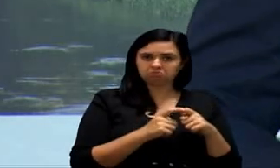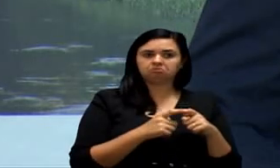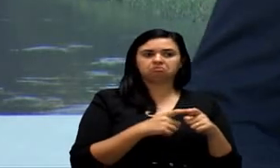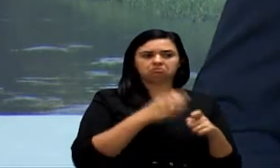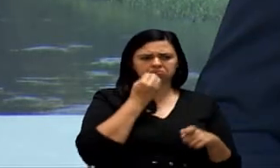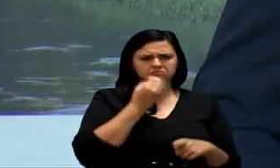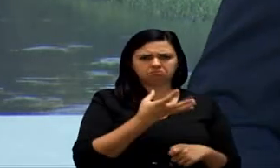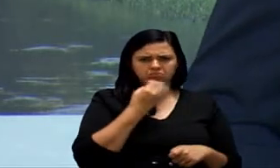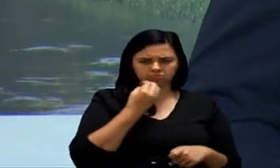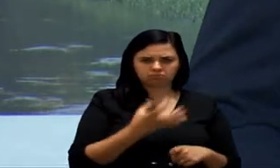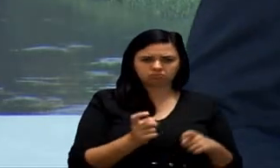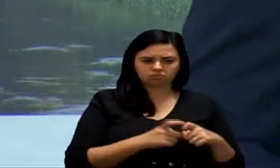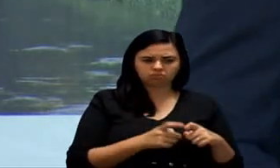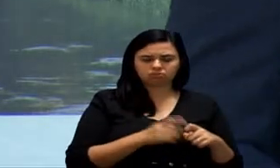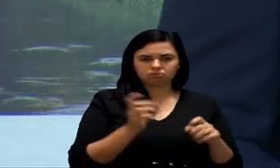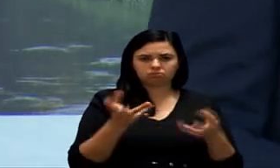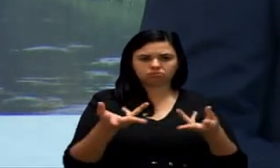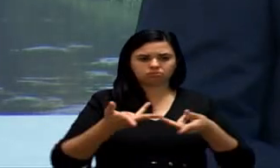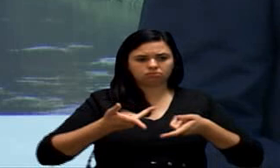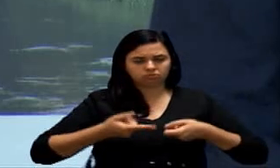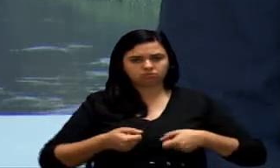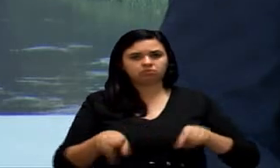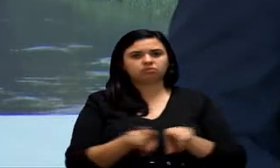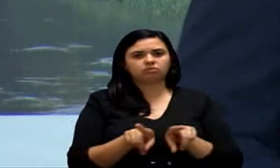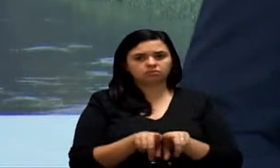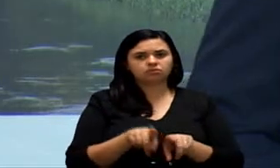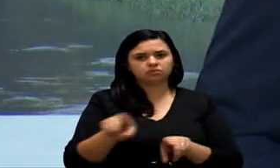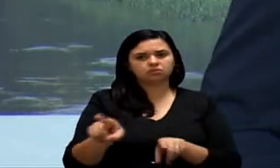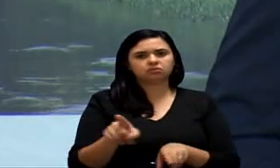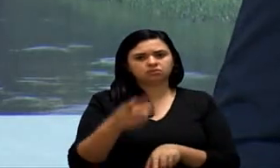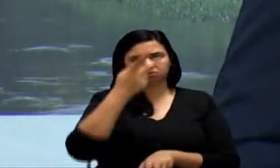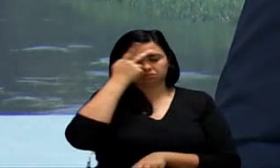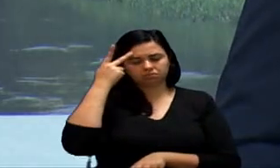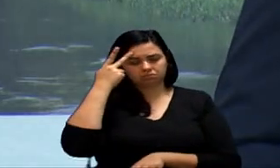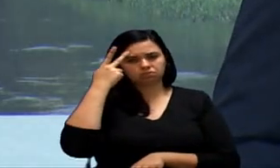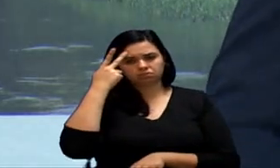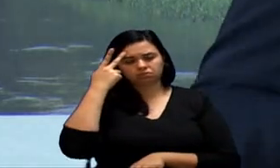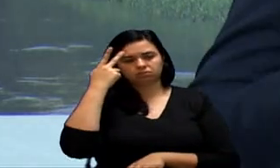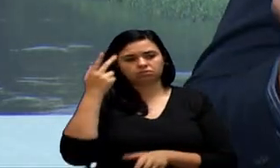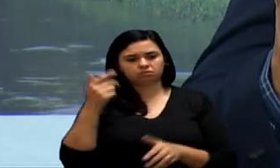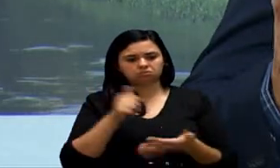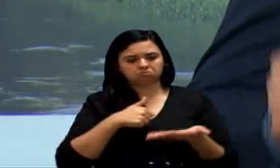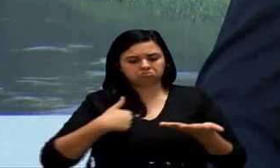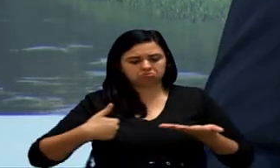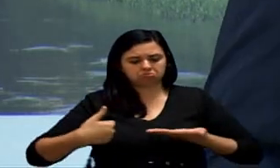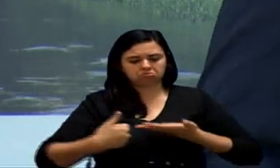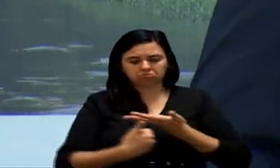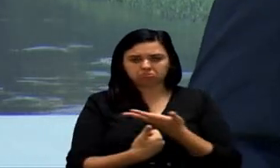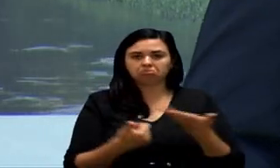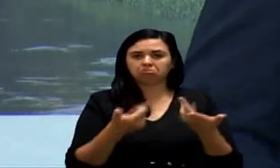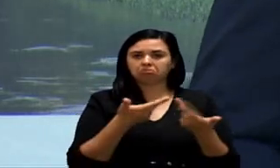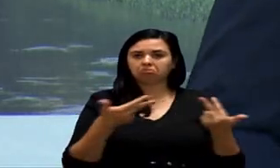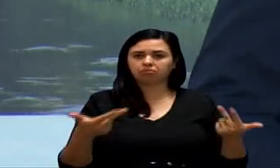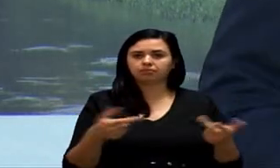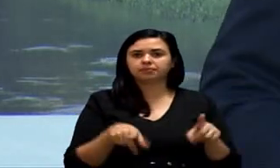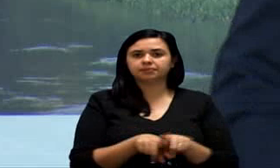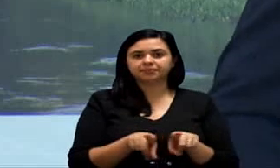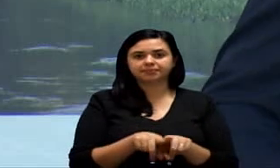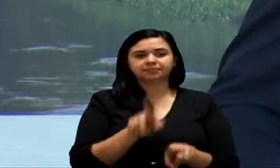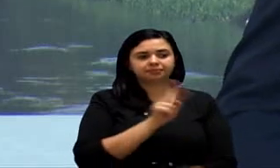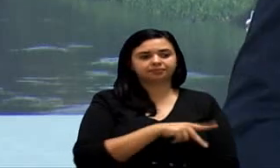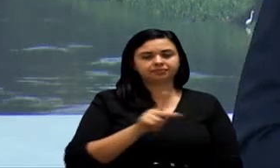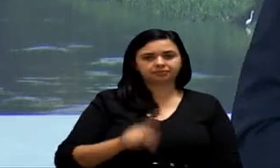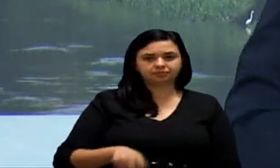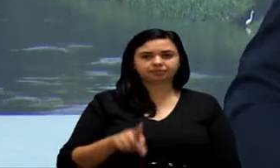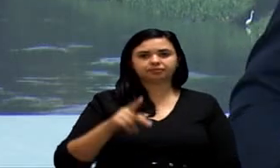e um ser humano fantástico que eu tenho o prazer de ter trabalhado com todos vocês aqui. Professor Salatiel, também que eu tenho honra